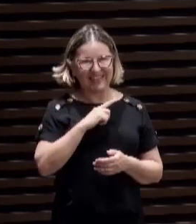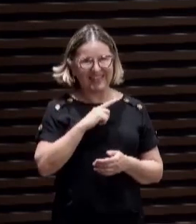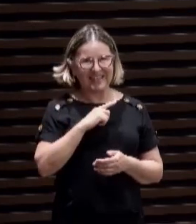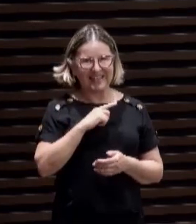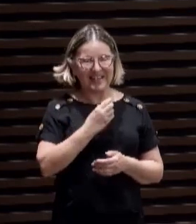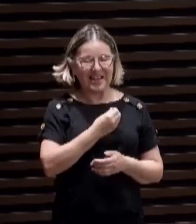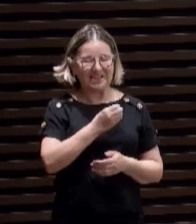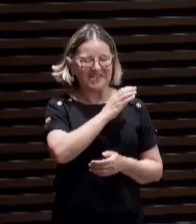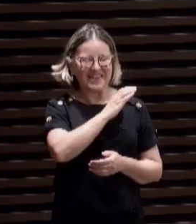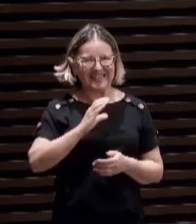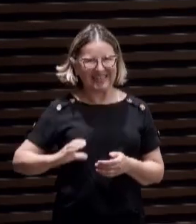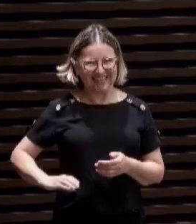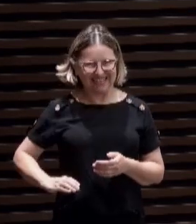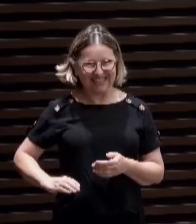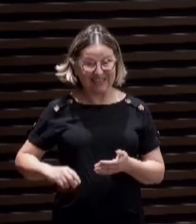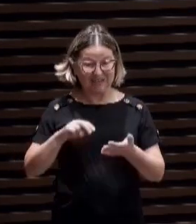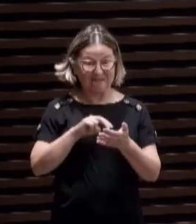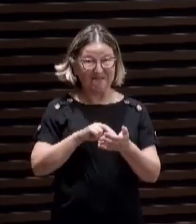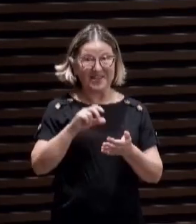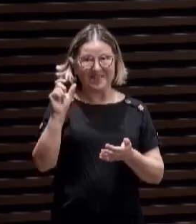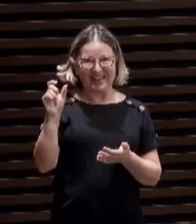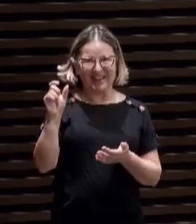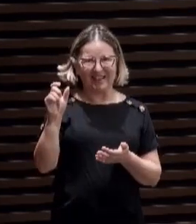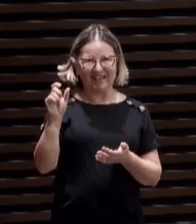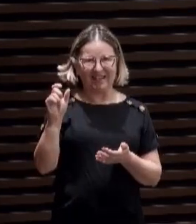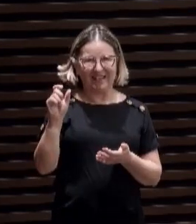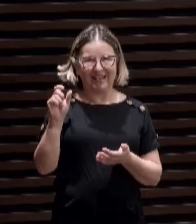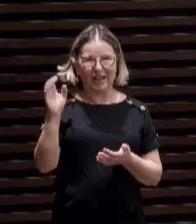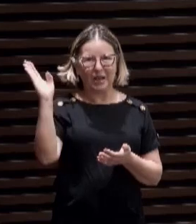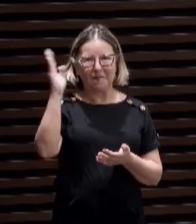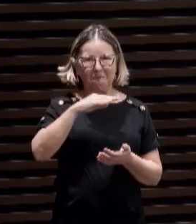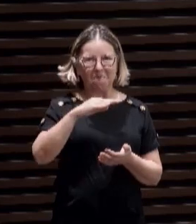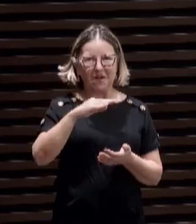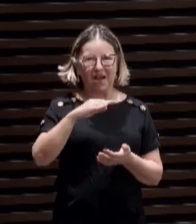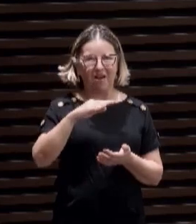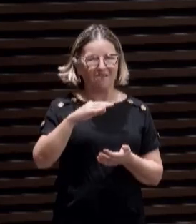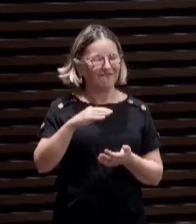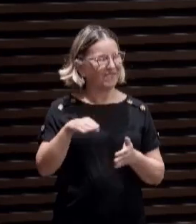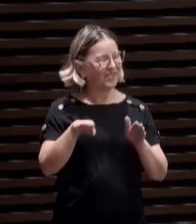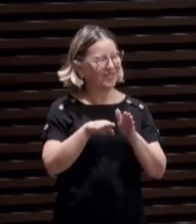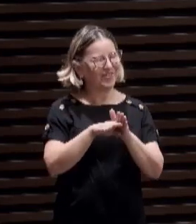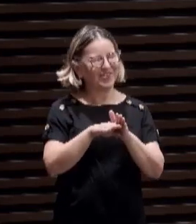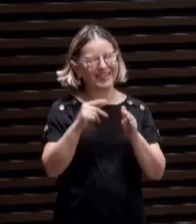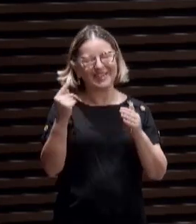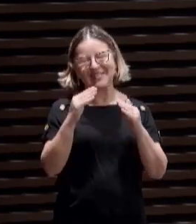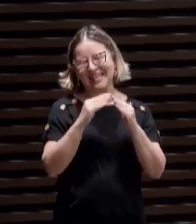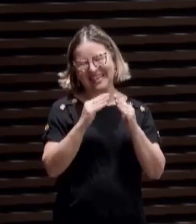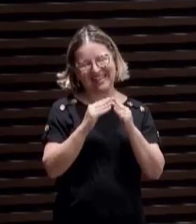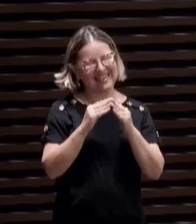palavra, nenhum mal chegará à sua tenda, porque ele está firmado e seguro na rocha que é